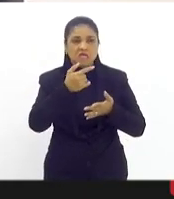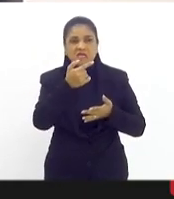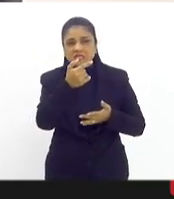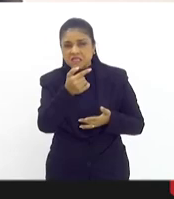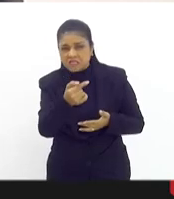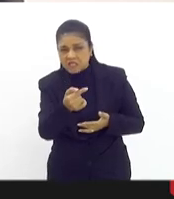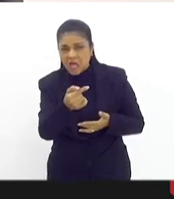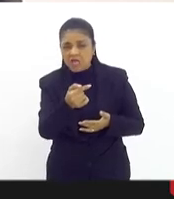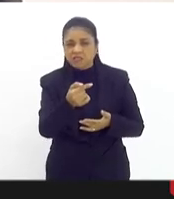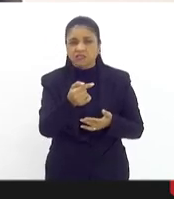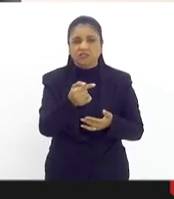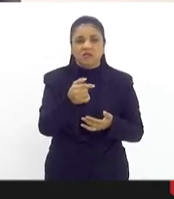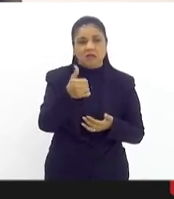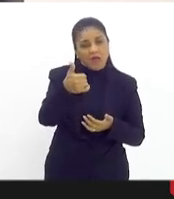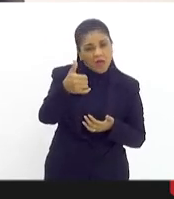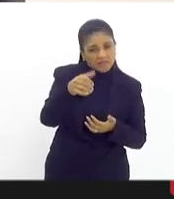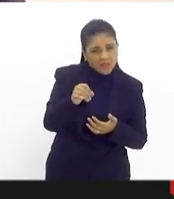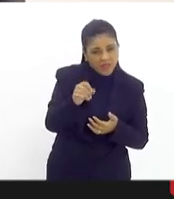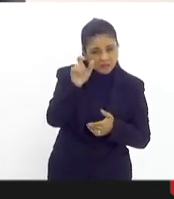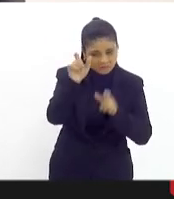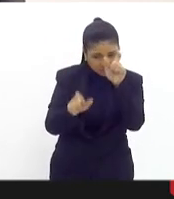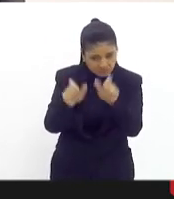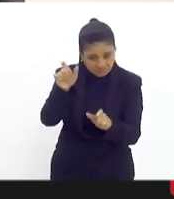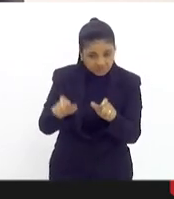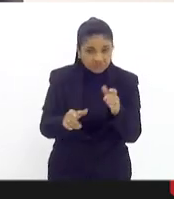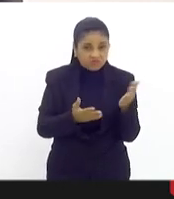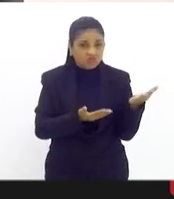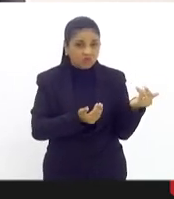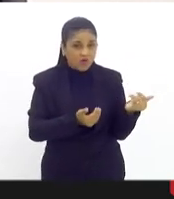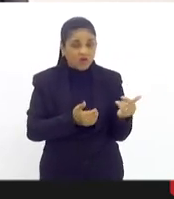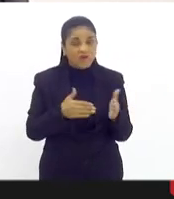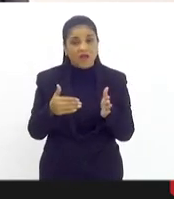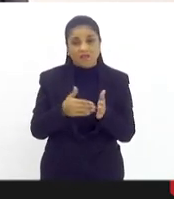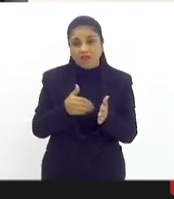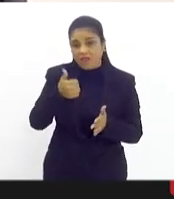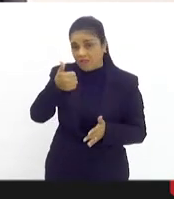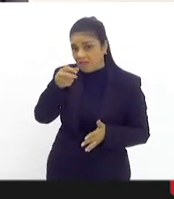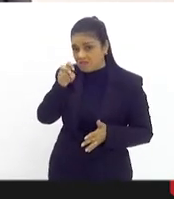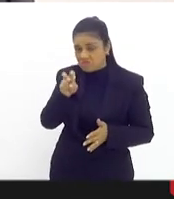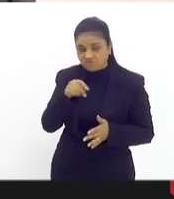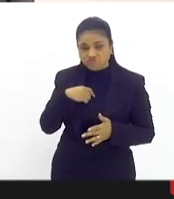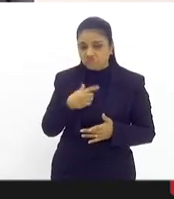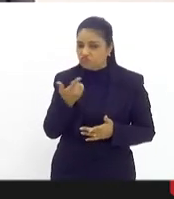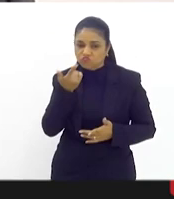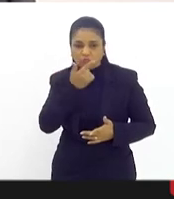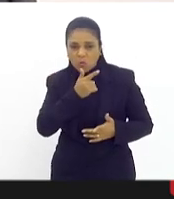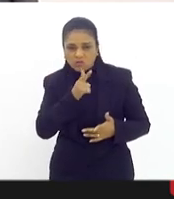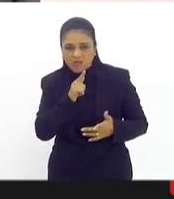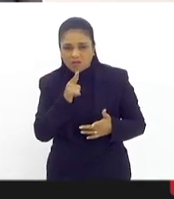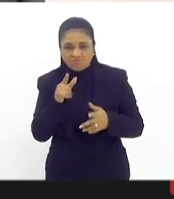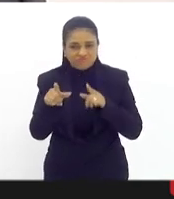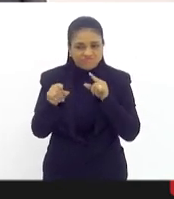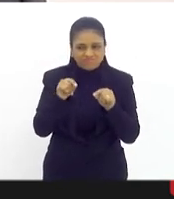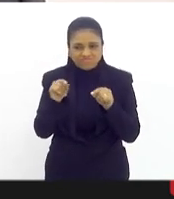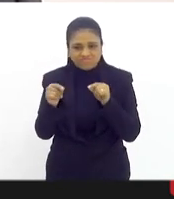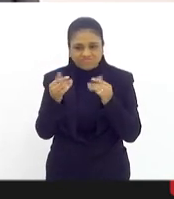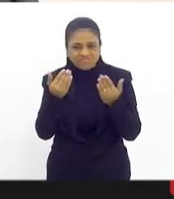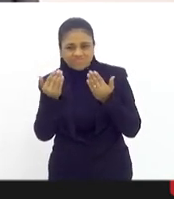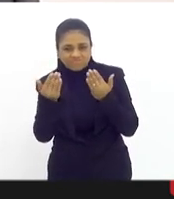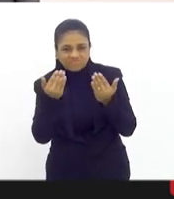7 em cada 10 jovens até 15 anos não são capazes de distinguir fatos de opiniões. Isso é uma pesquisa da OCDE